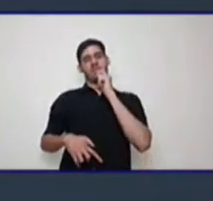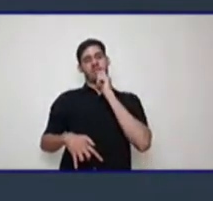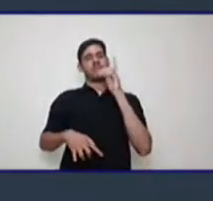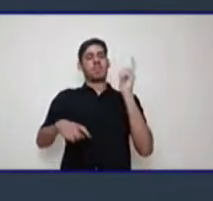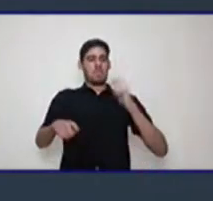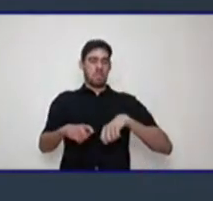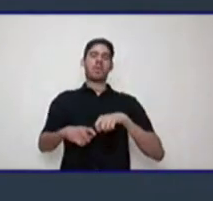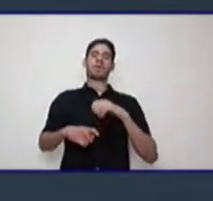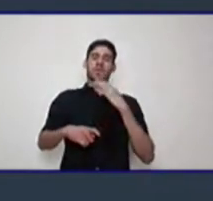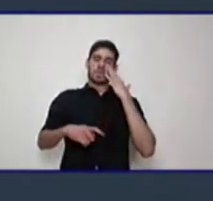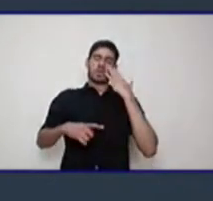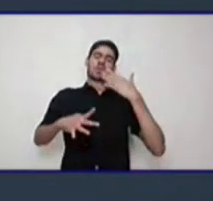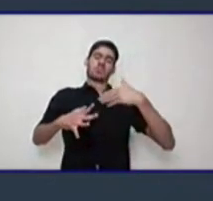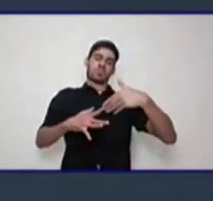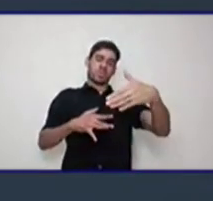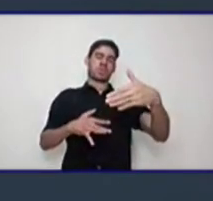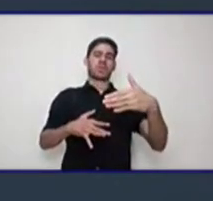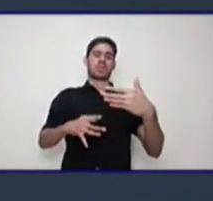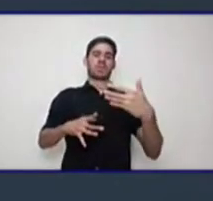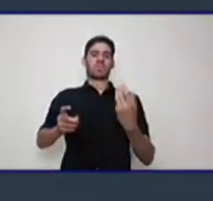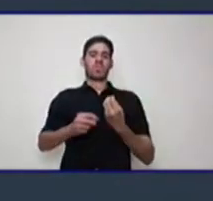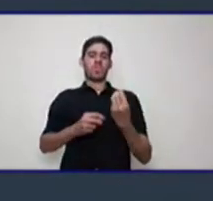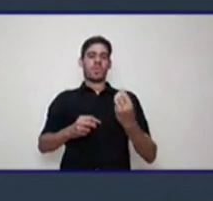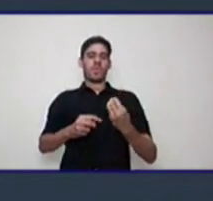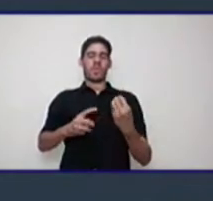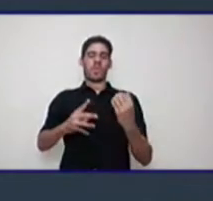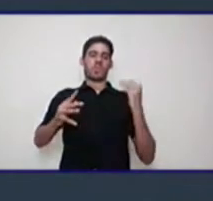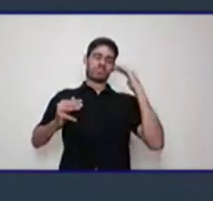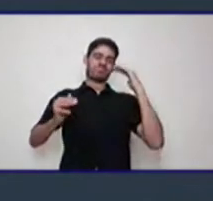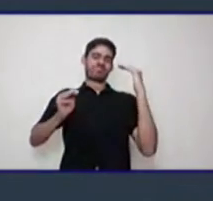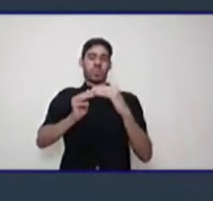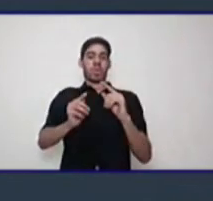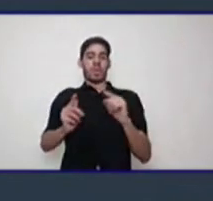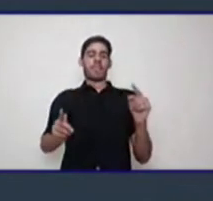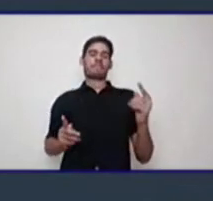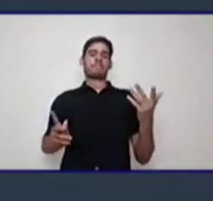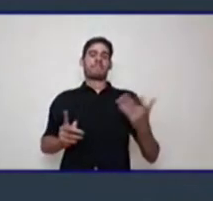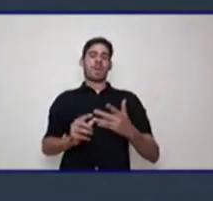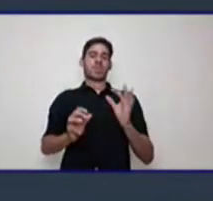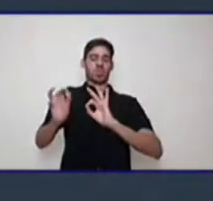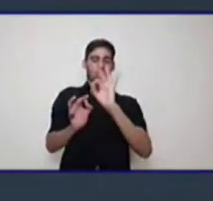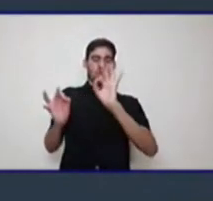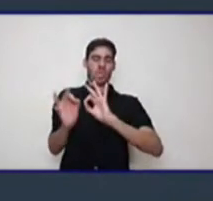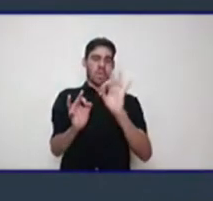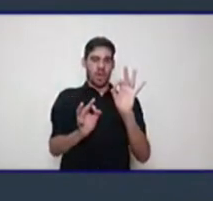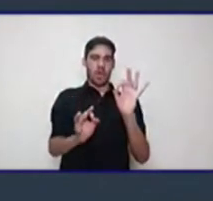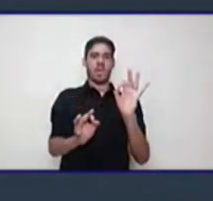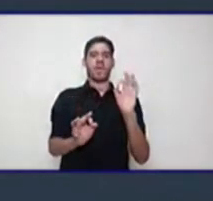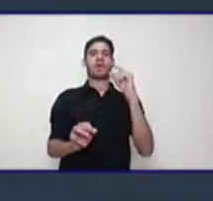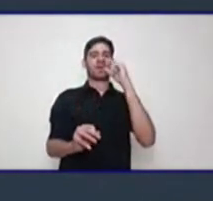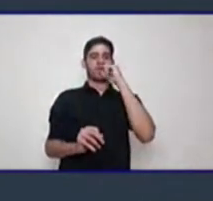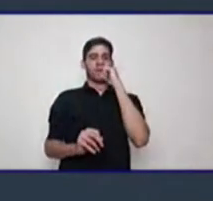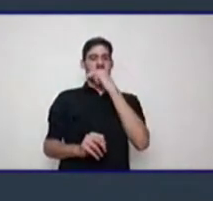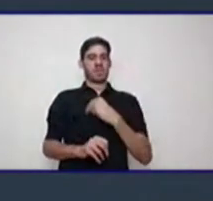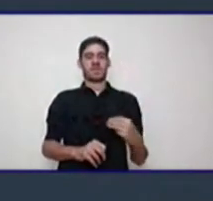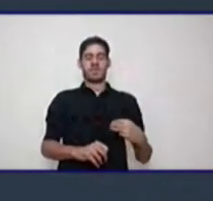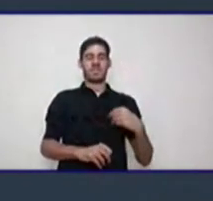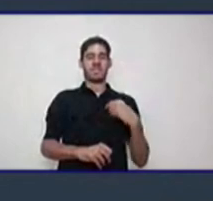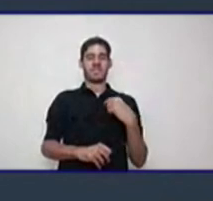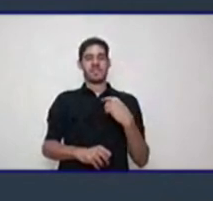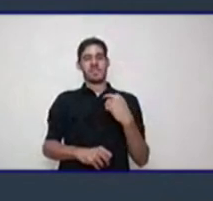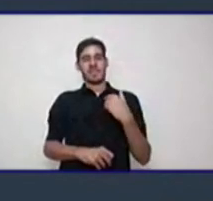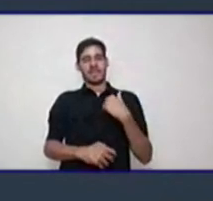poderíamos, talvez, caminhar aí para um dissenso. Mas agora, com esse reajuste do ministro Fachin, eu